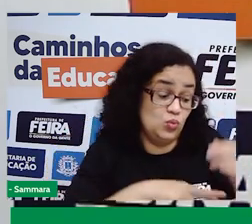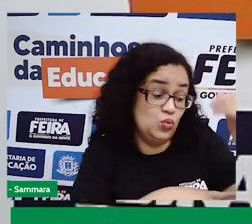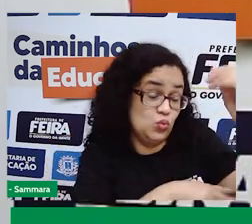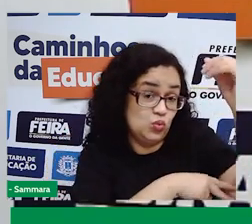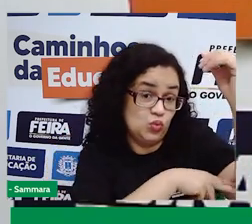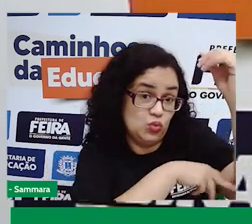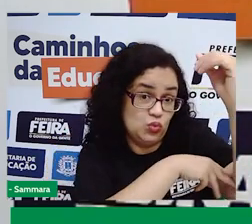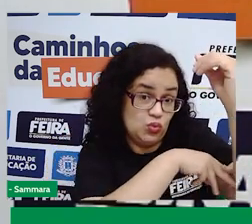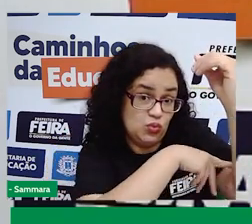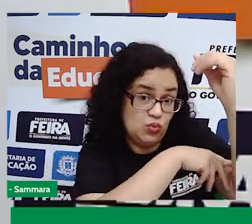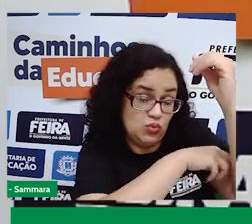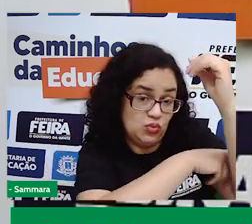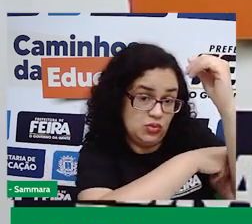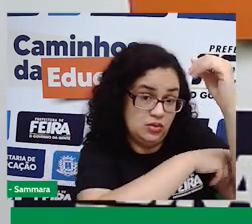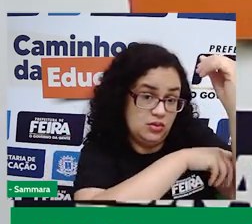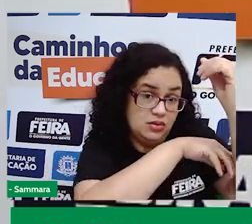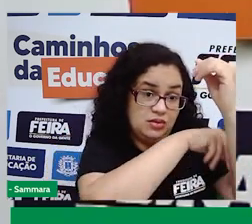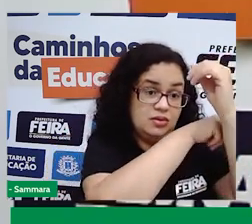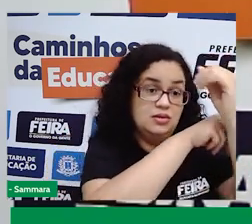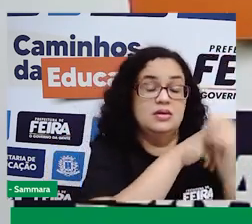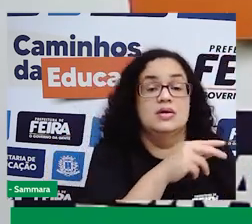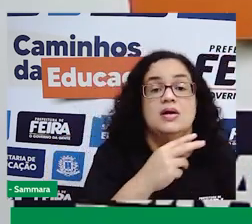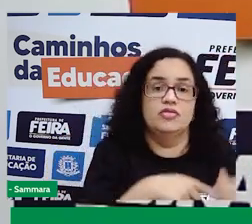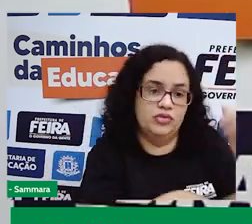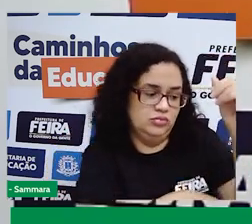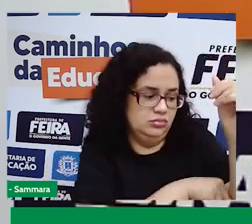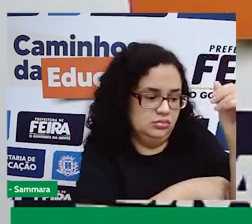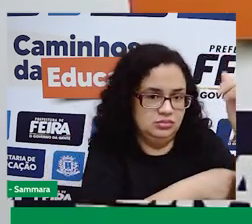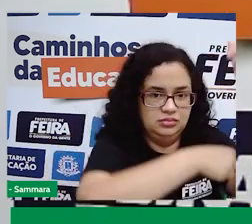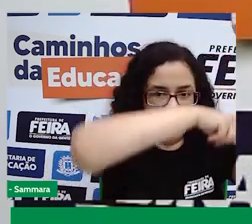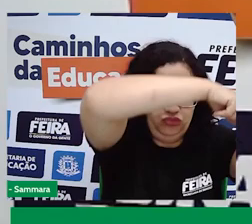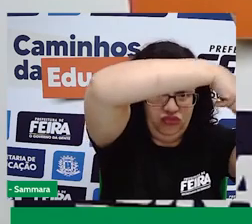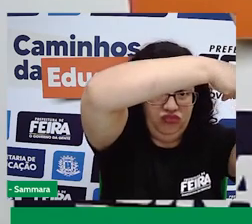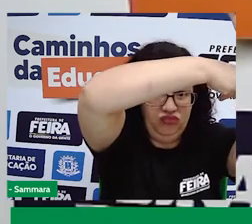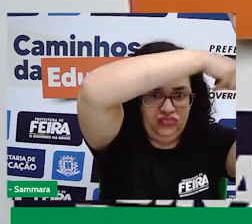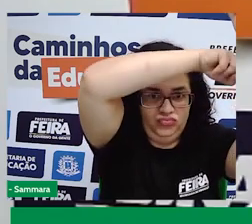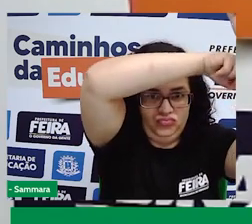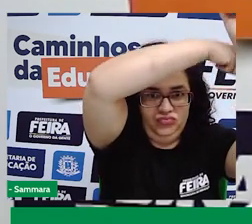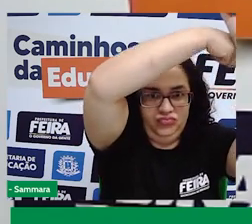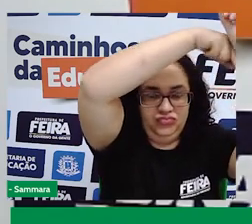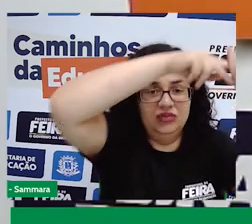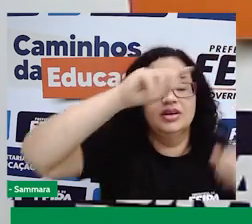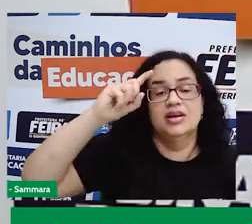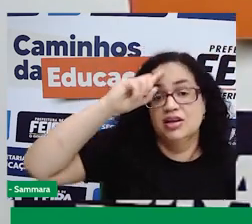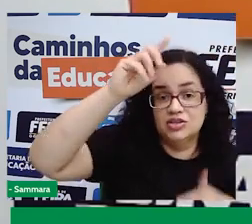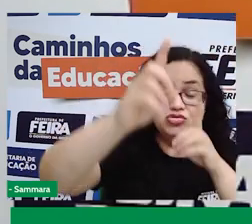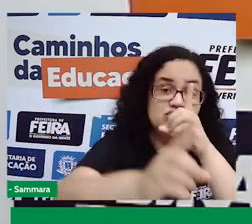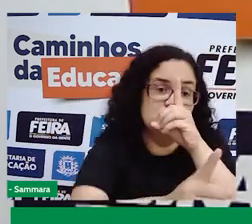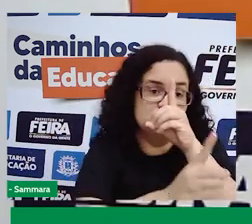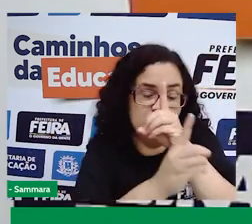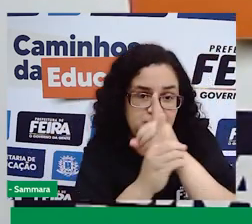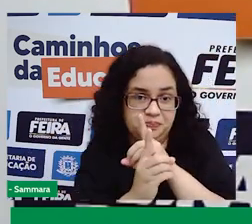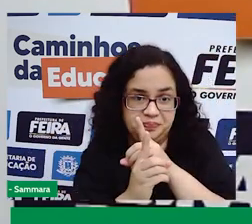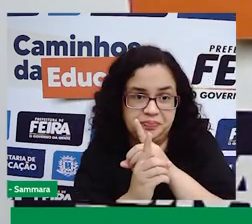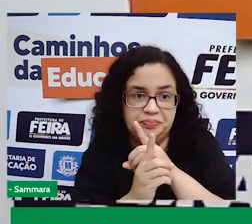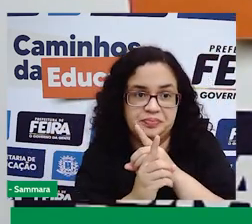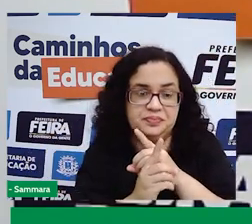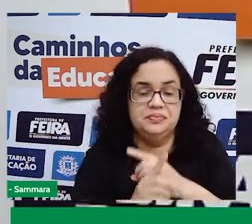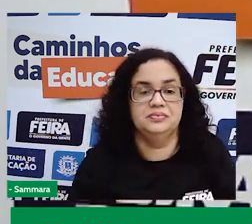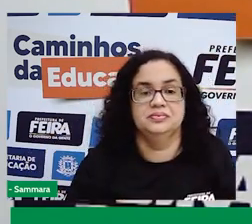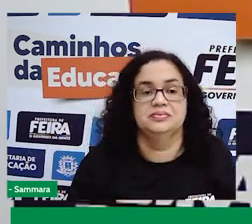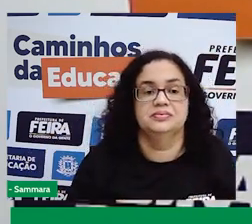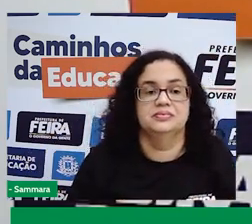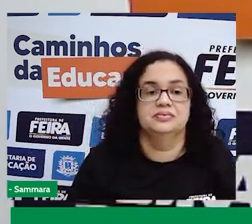com sebo que fica bem escorregadio. Ganha quem chegar lá em cima primeiro.